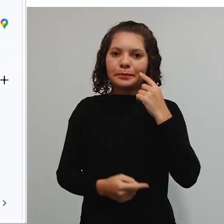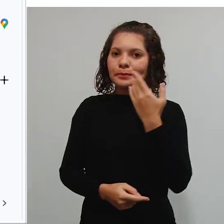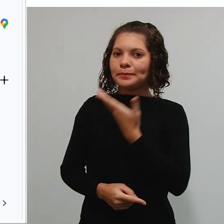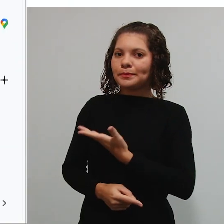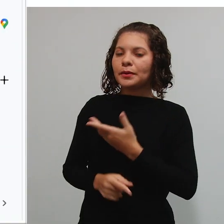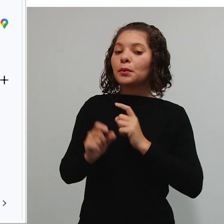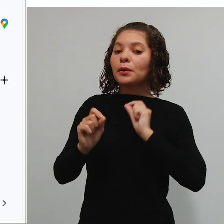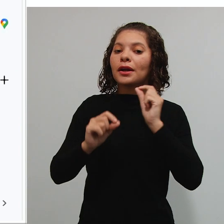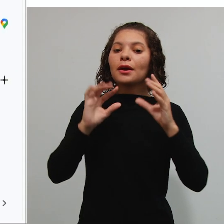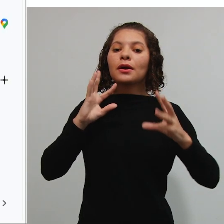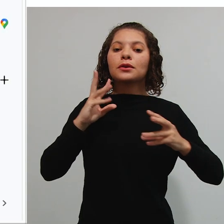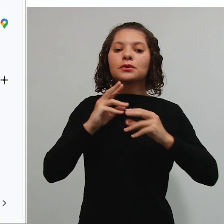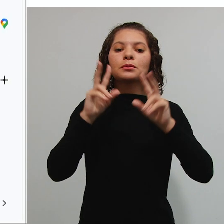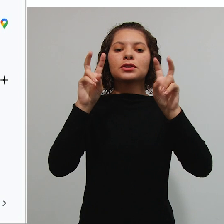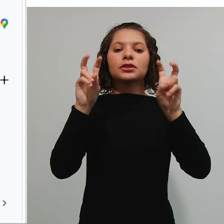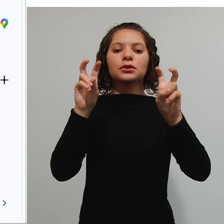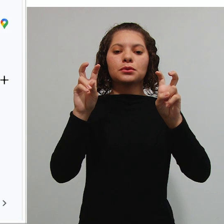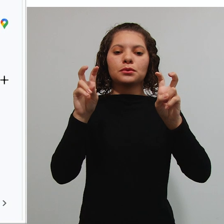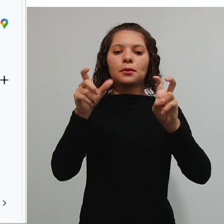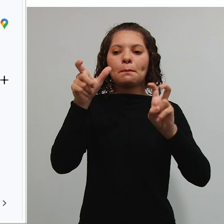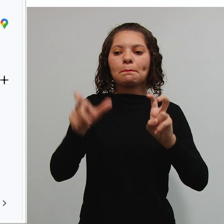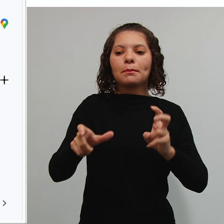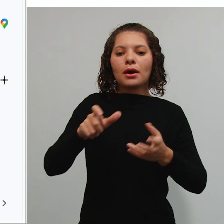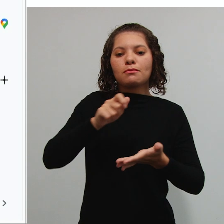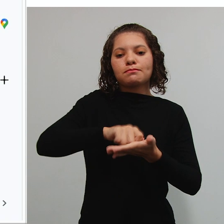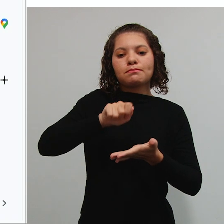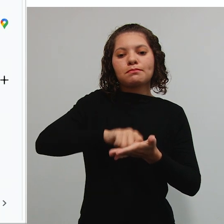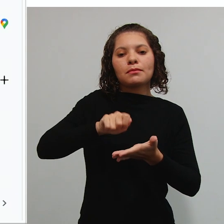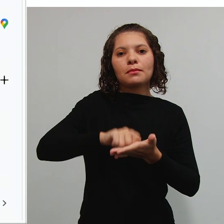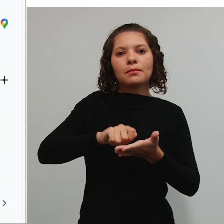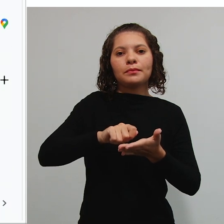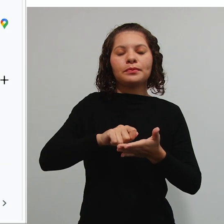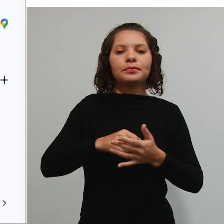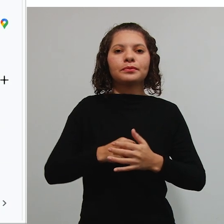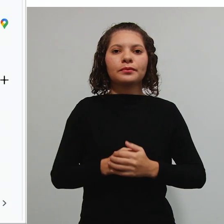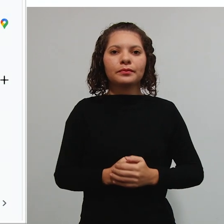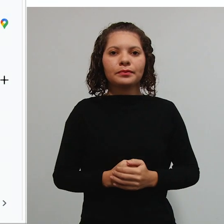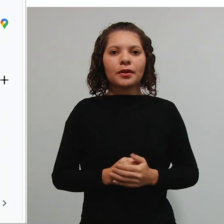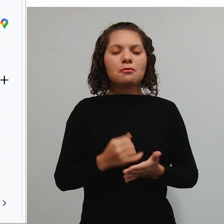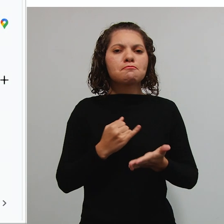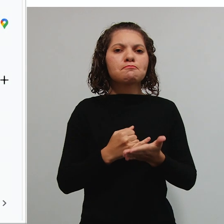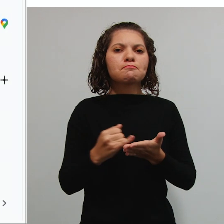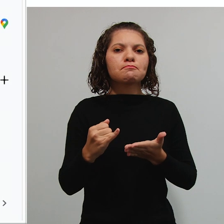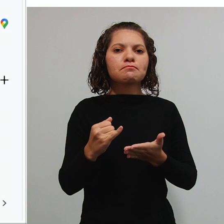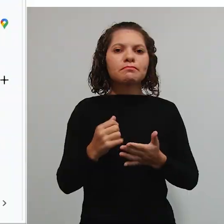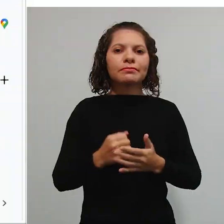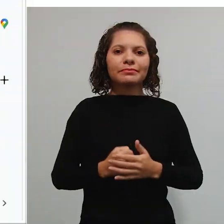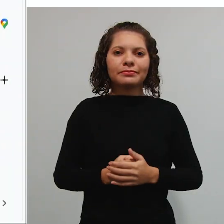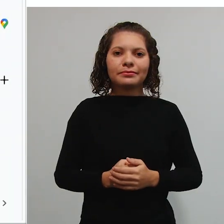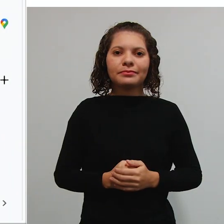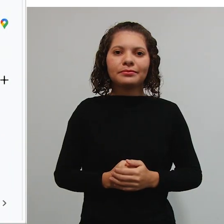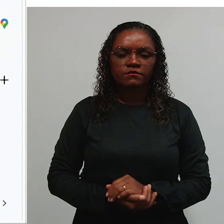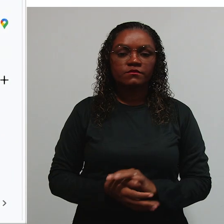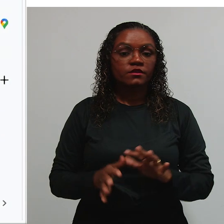essa. Título, autores e identificação, resumo, palavras-chave. E aí vem a introdução.